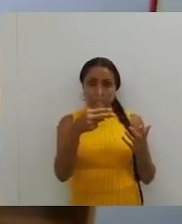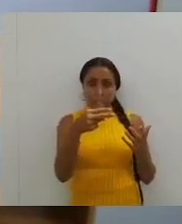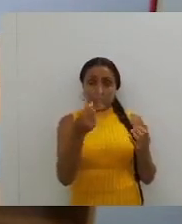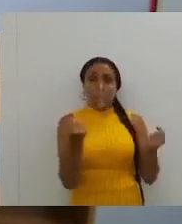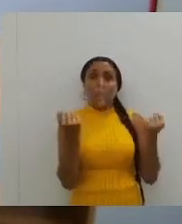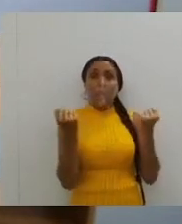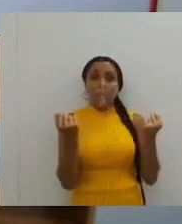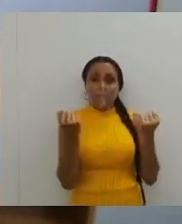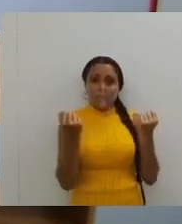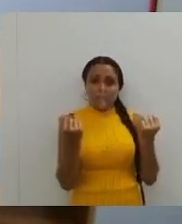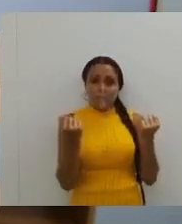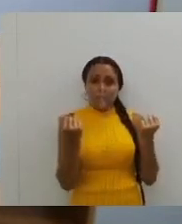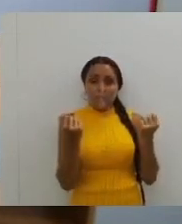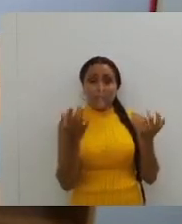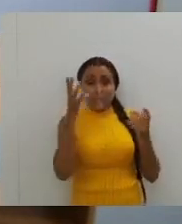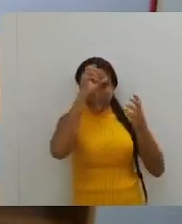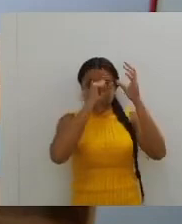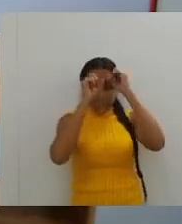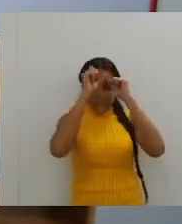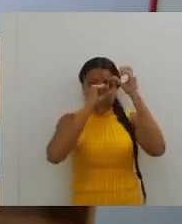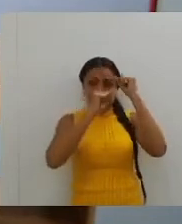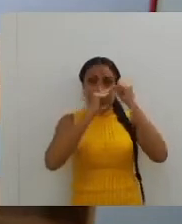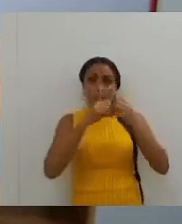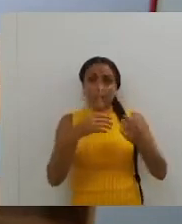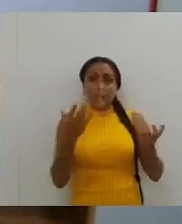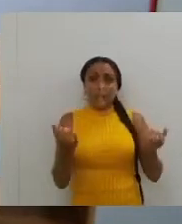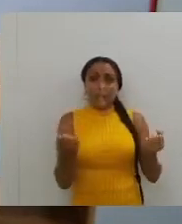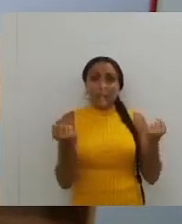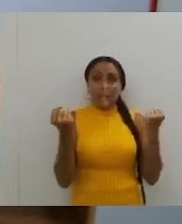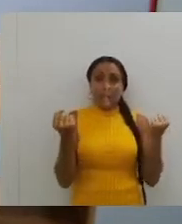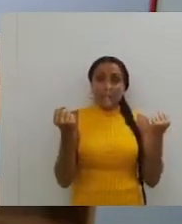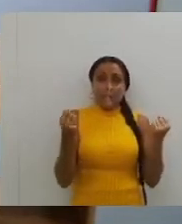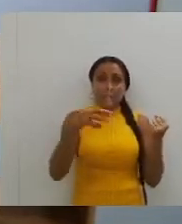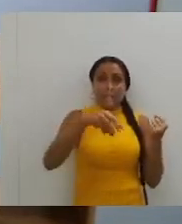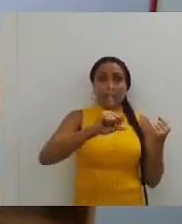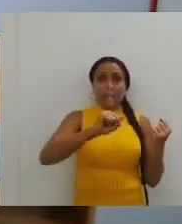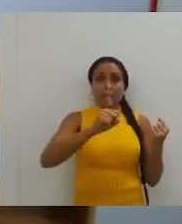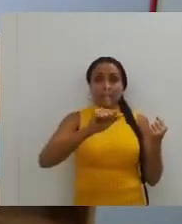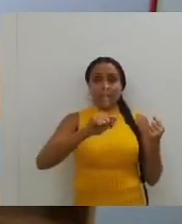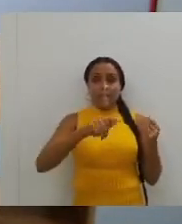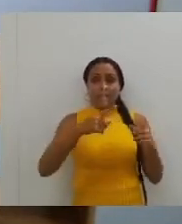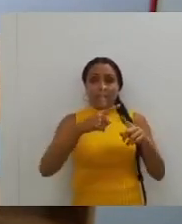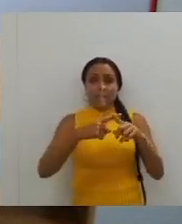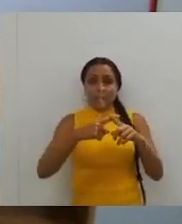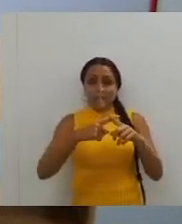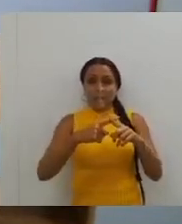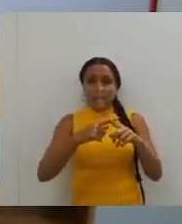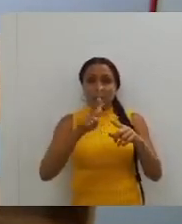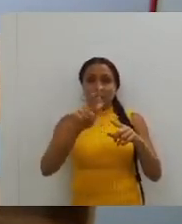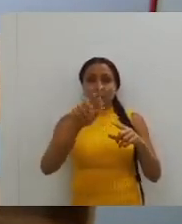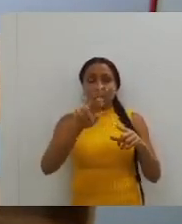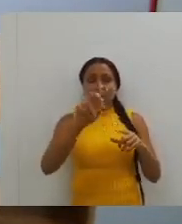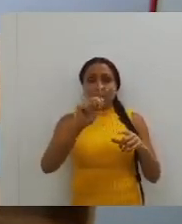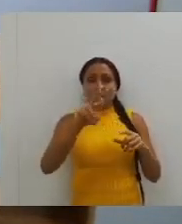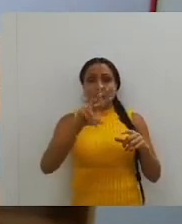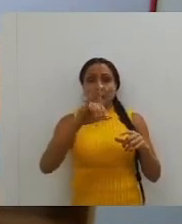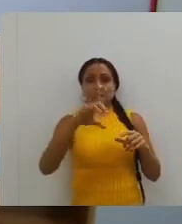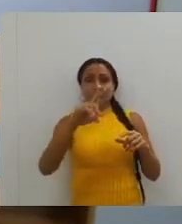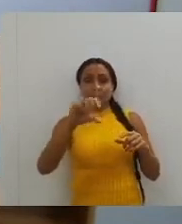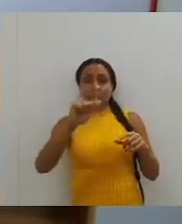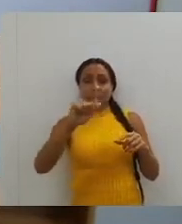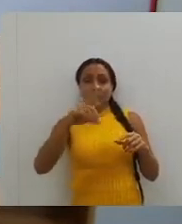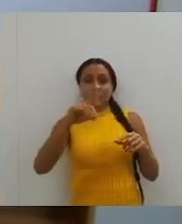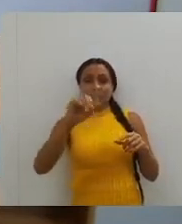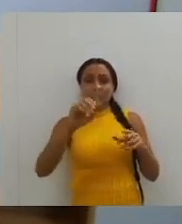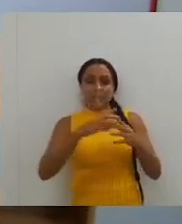peso. A gente aprendeu que o peso é a massa vezes gravidade. O peso é o produto da massa